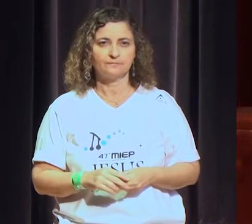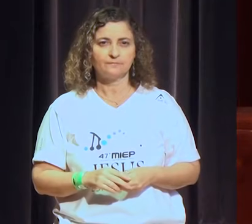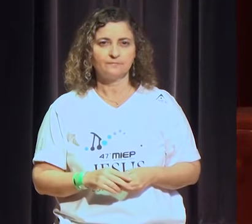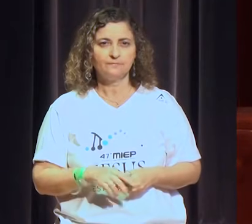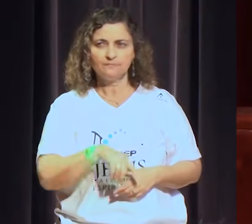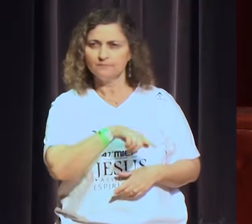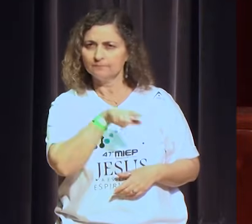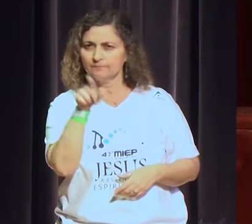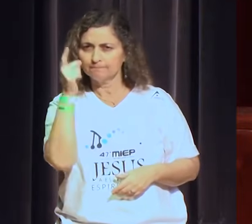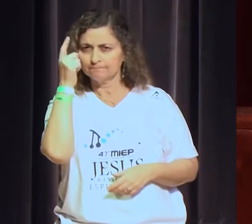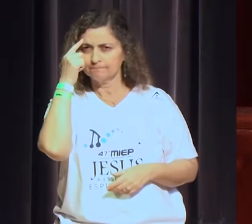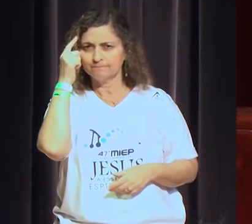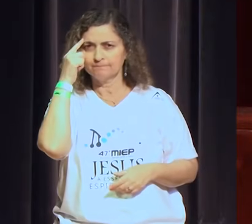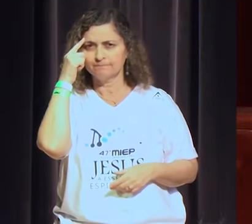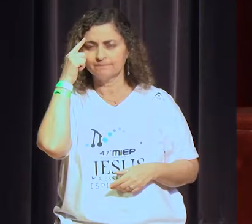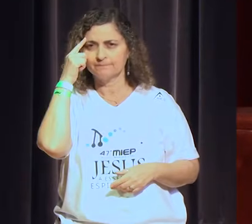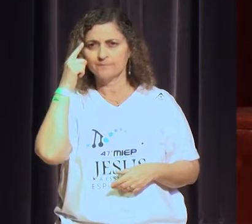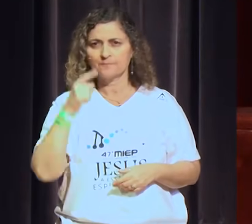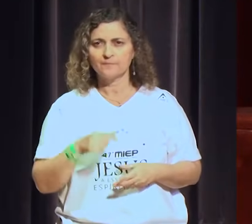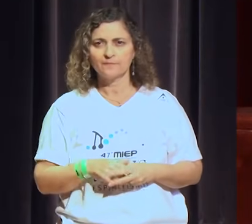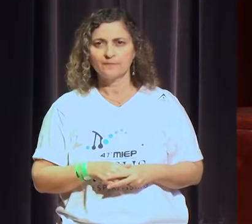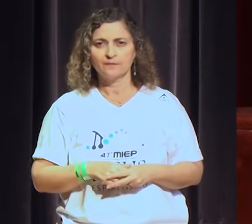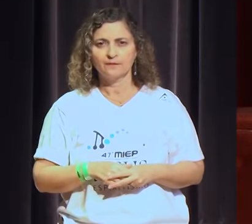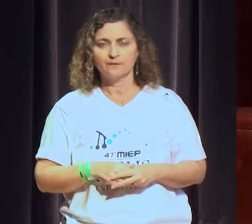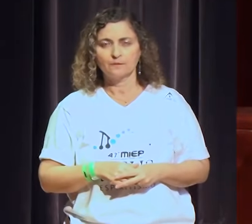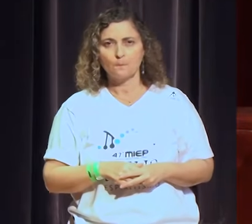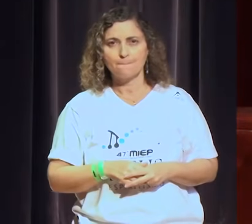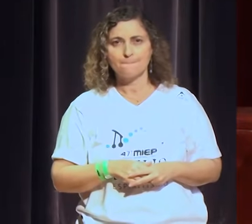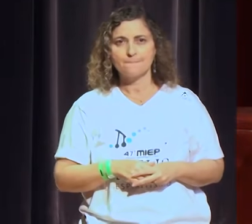Você pensa, olha,